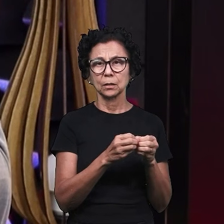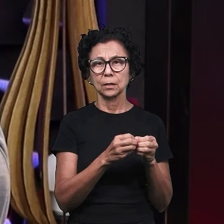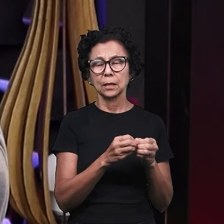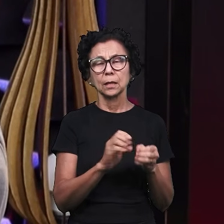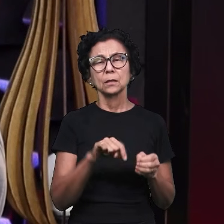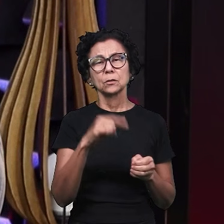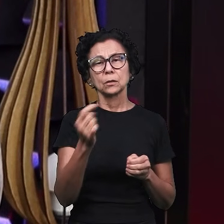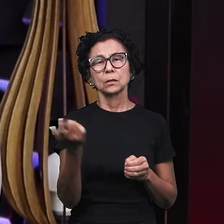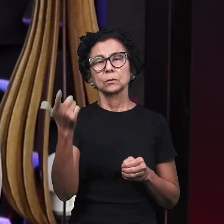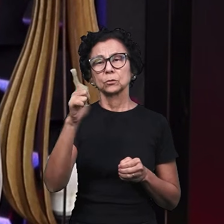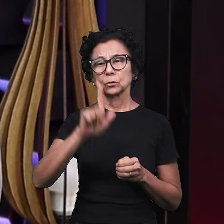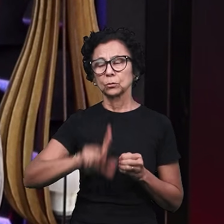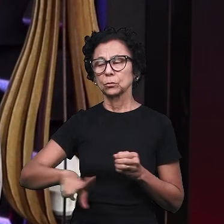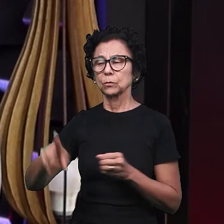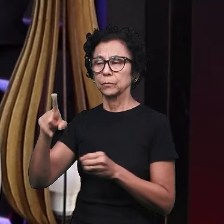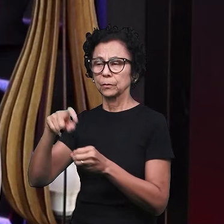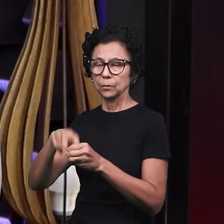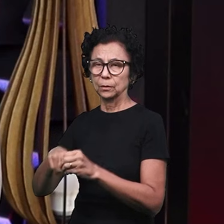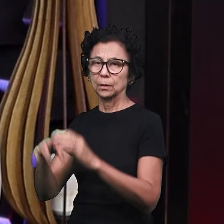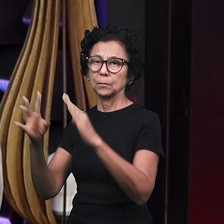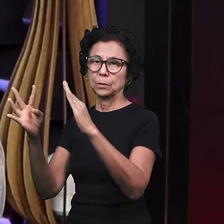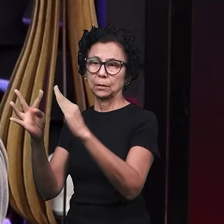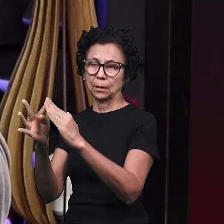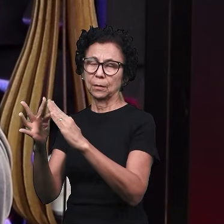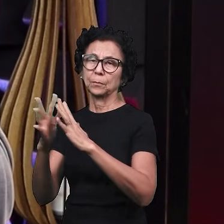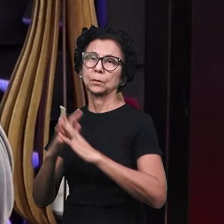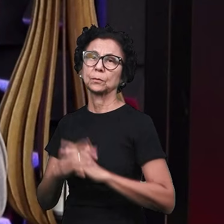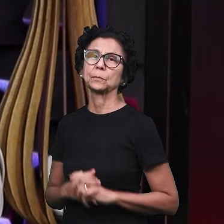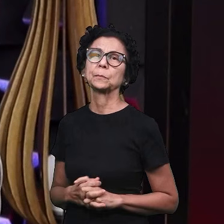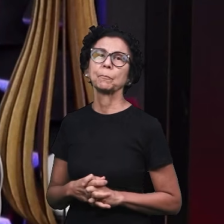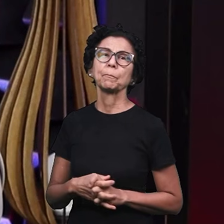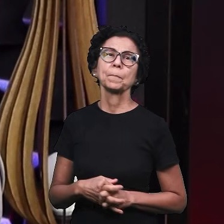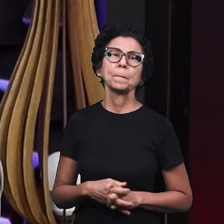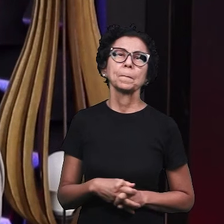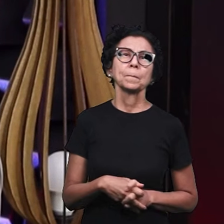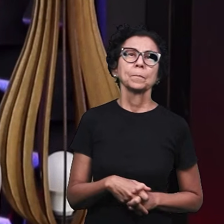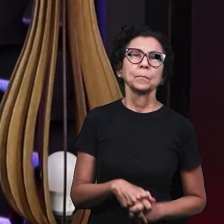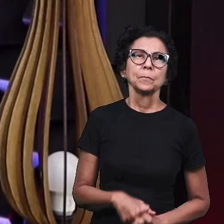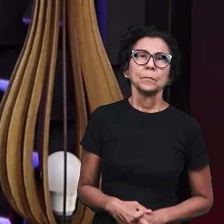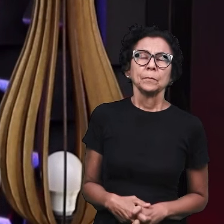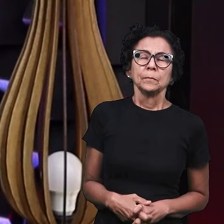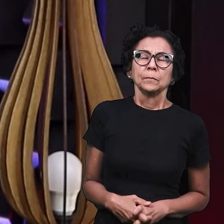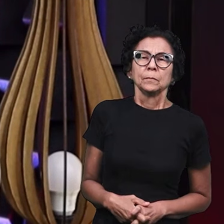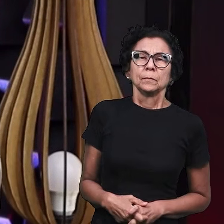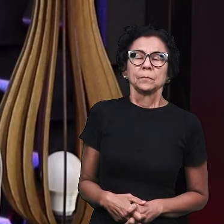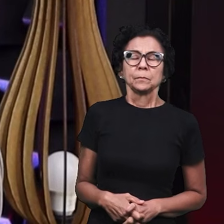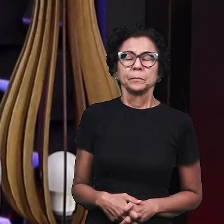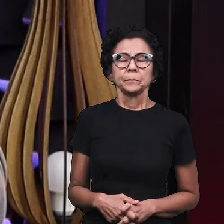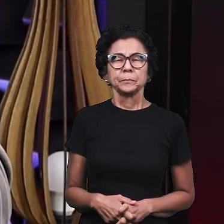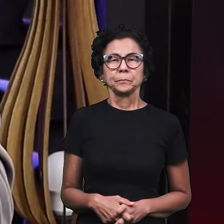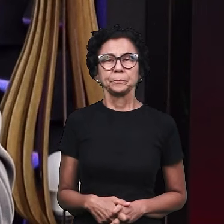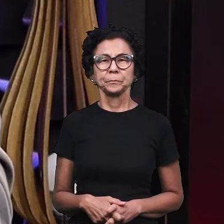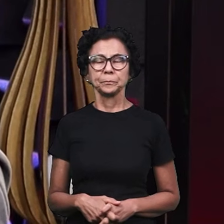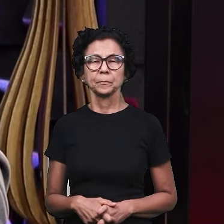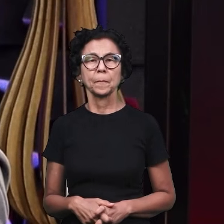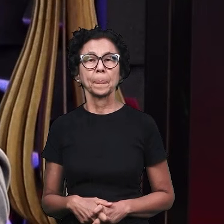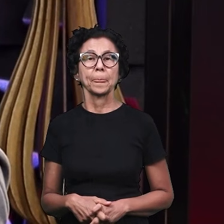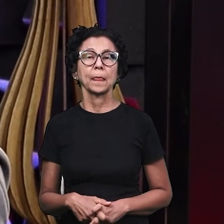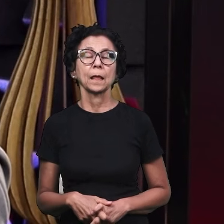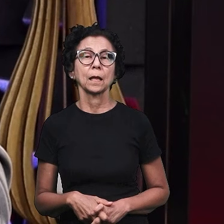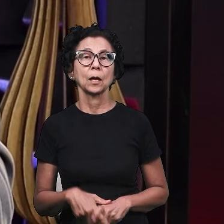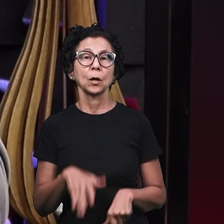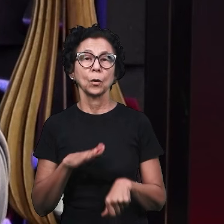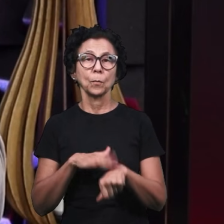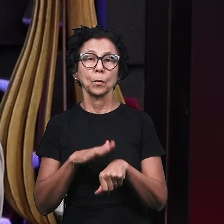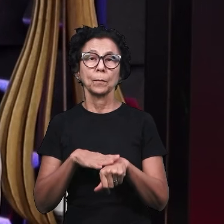depois ele retornasse ali novamente para o templo. Sim. Mas mostrando também esse tarde aqui, o momento profético que nós estamos vivendo,